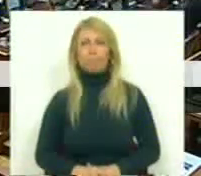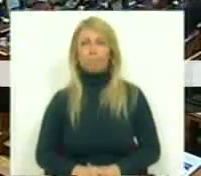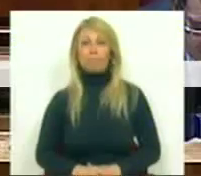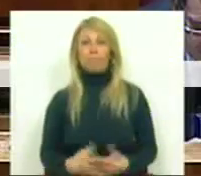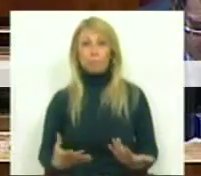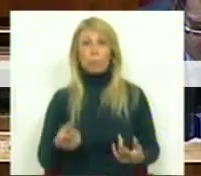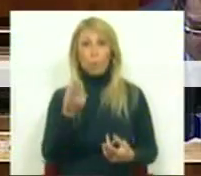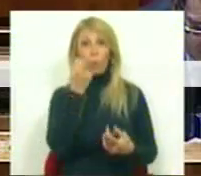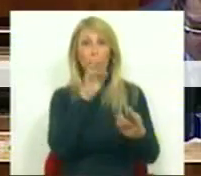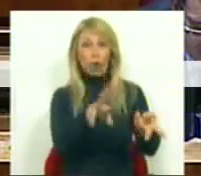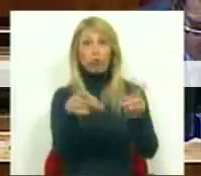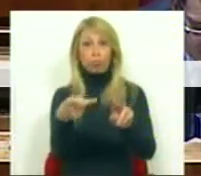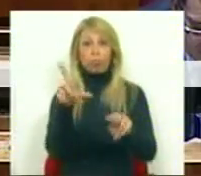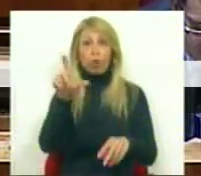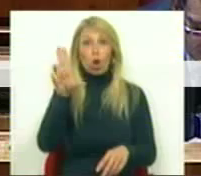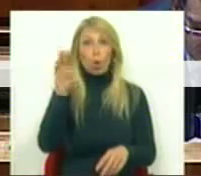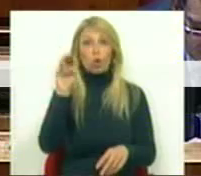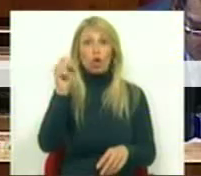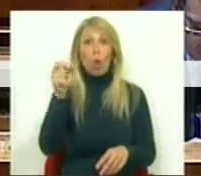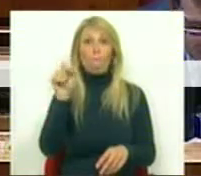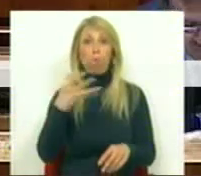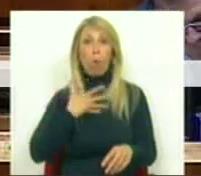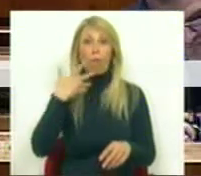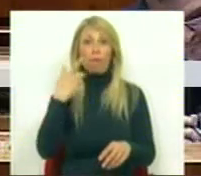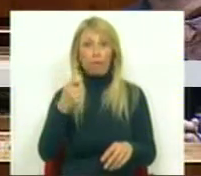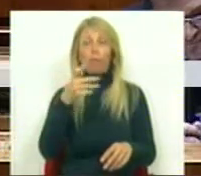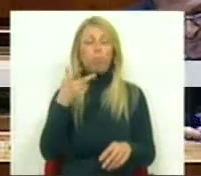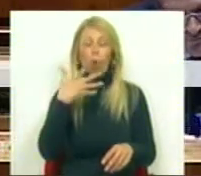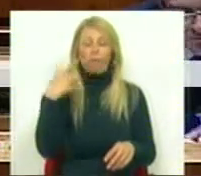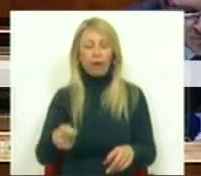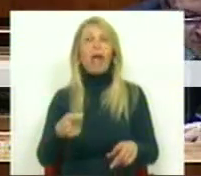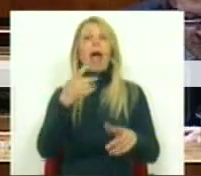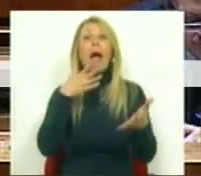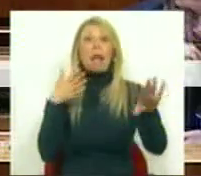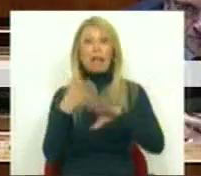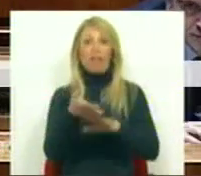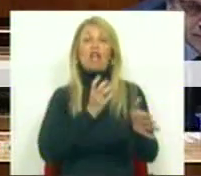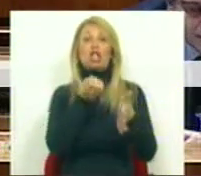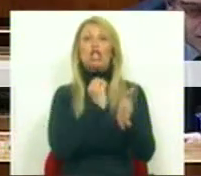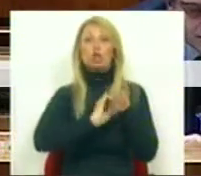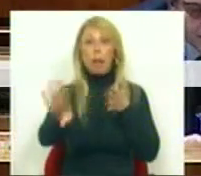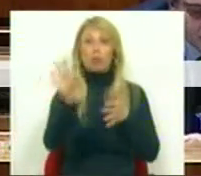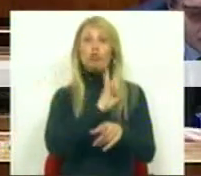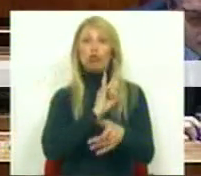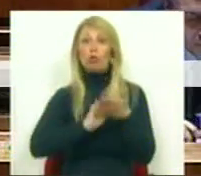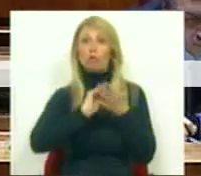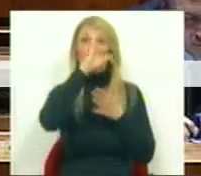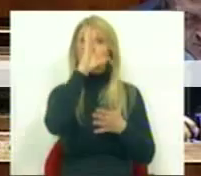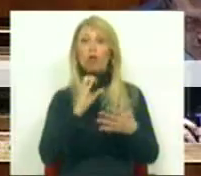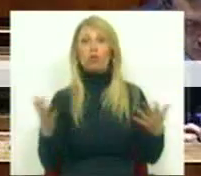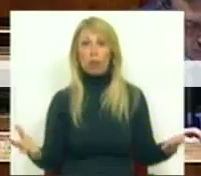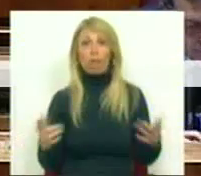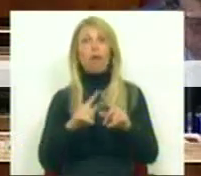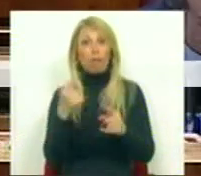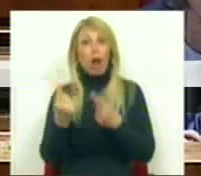o que foi transferido para a Lusoponte por despacho e determinação do Sr. Secretário de Estado terá uma justificação de que eu não disponho neste